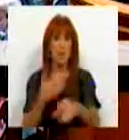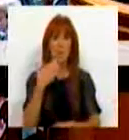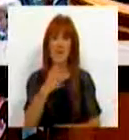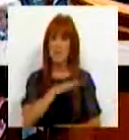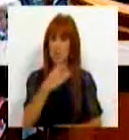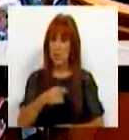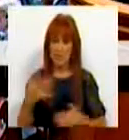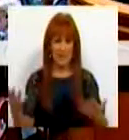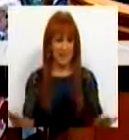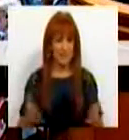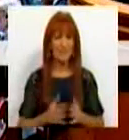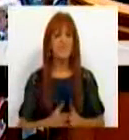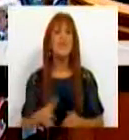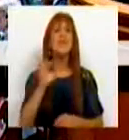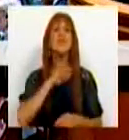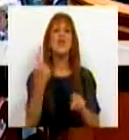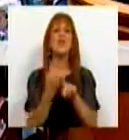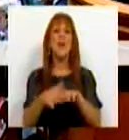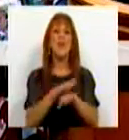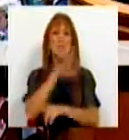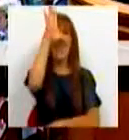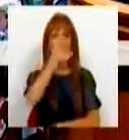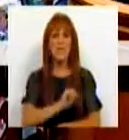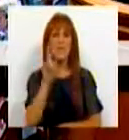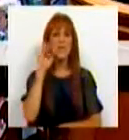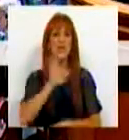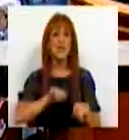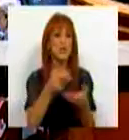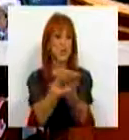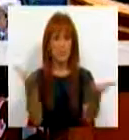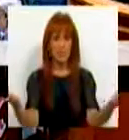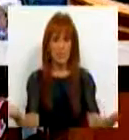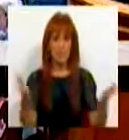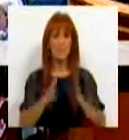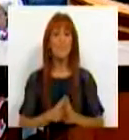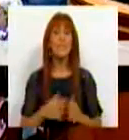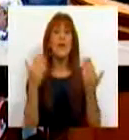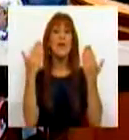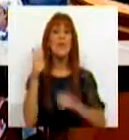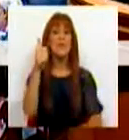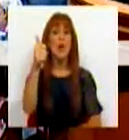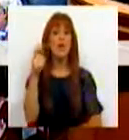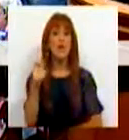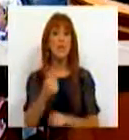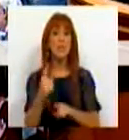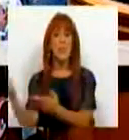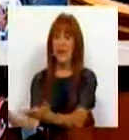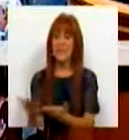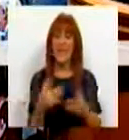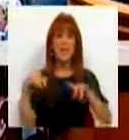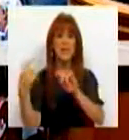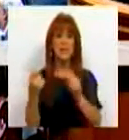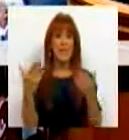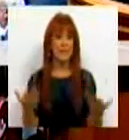Muito obrigada, Sr. Presidente, Srs. Membros do Governo, Sras. E Srs. Deputados. Sou do Bloco de Esquerda por trazer este